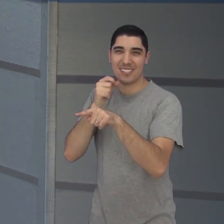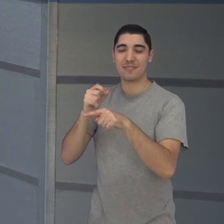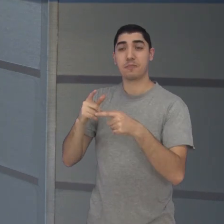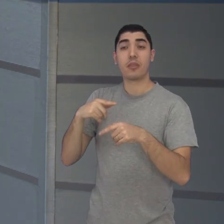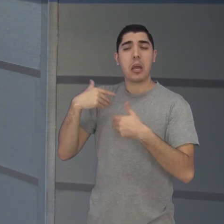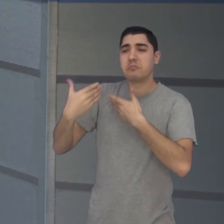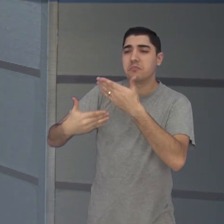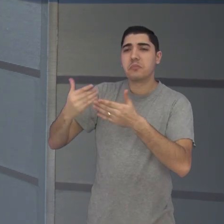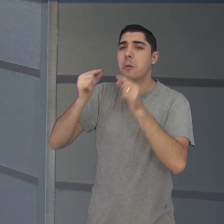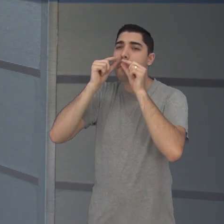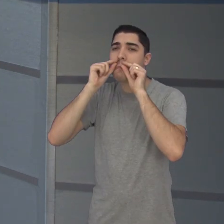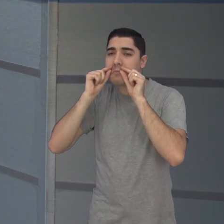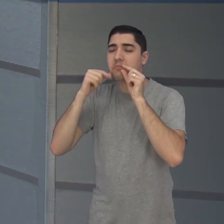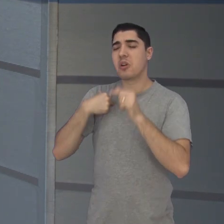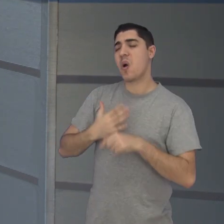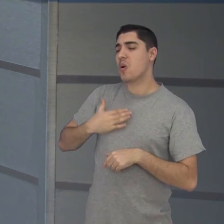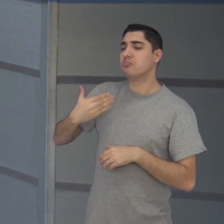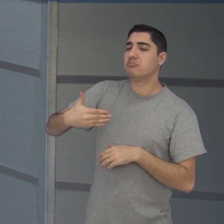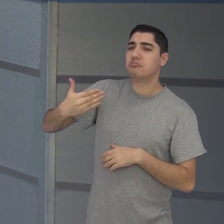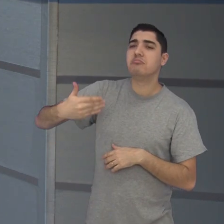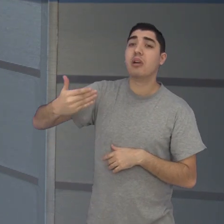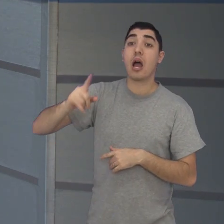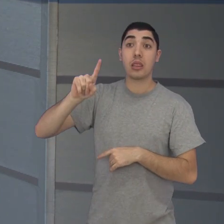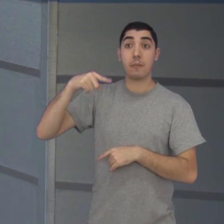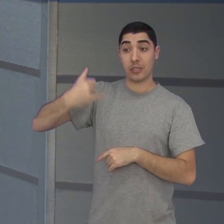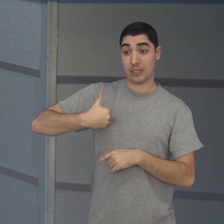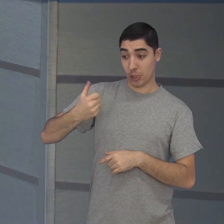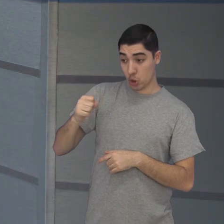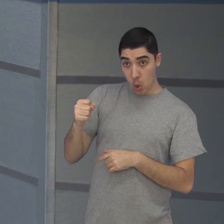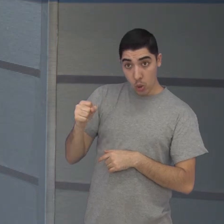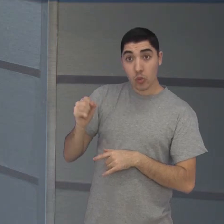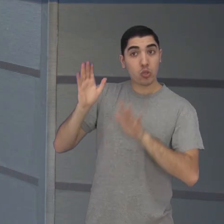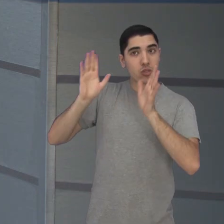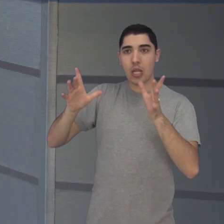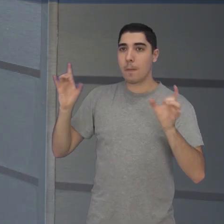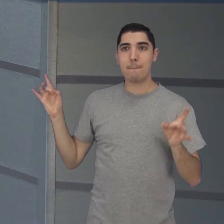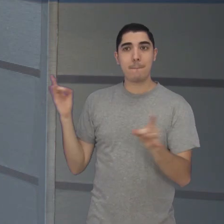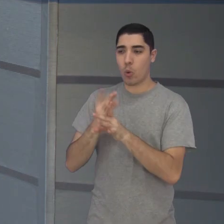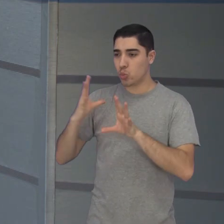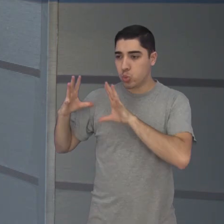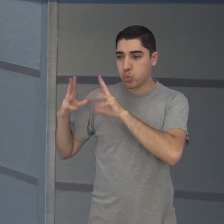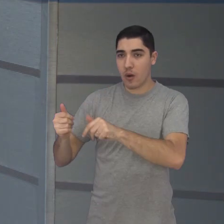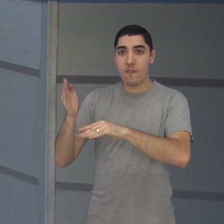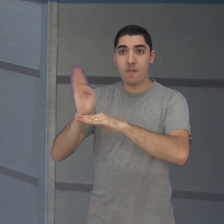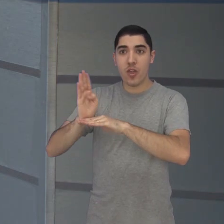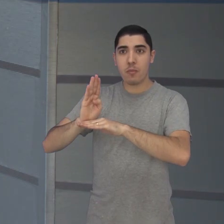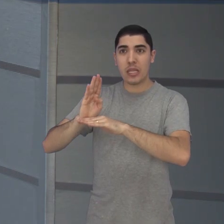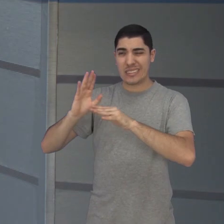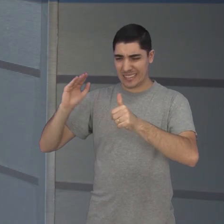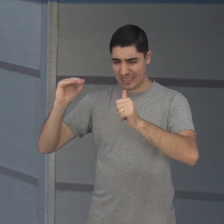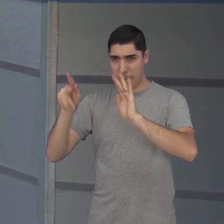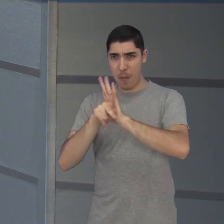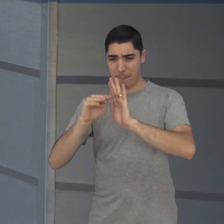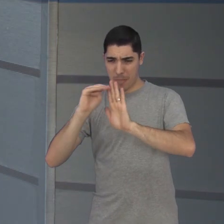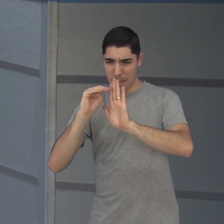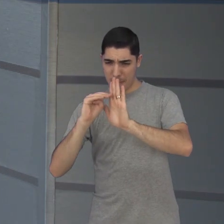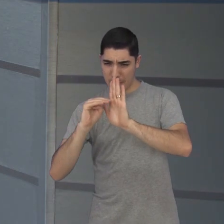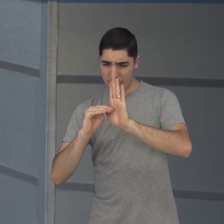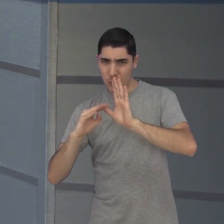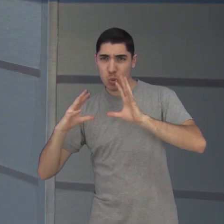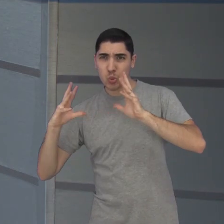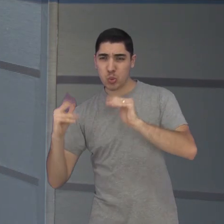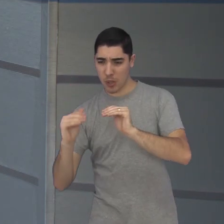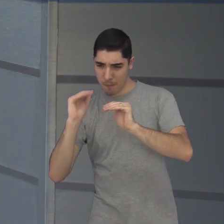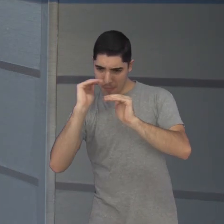Foi indo. Com 8 anos já tinha toda a coleção, todos os filmes. E passei a entender o que